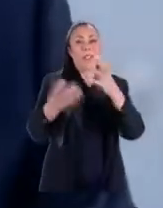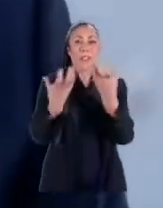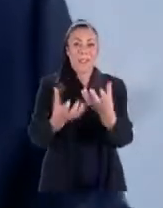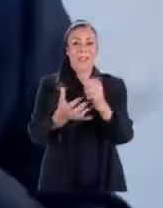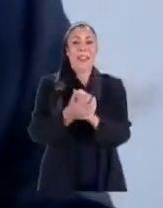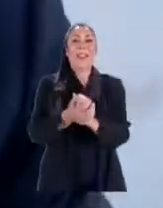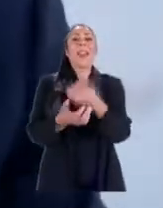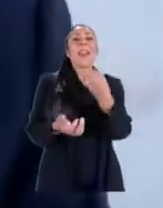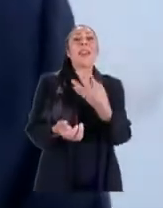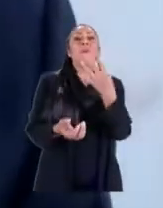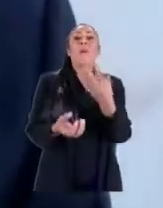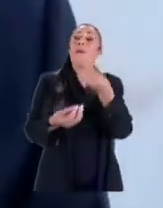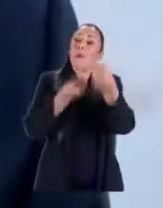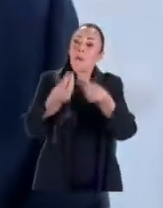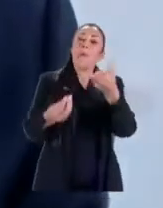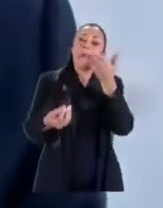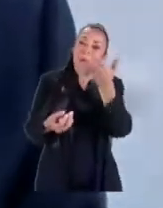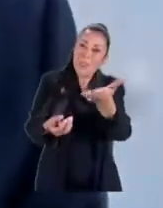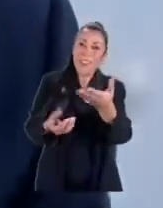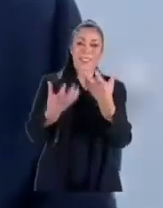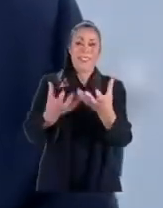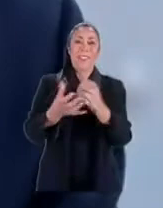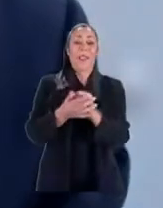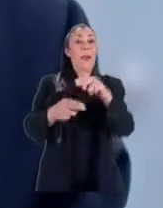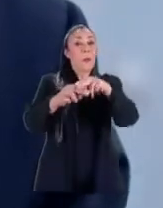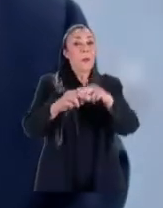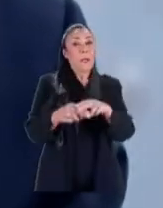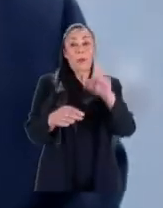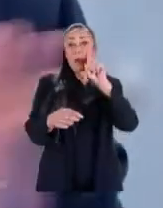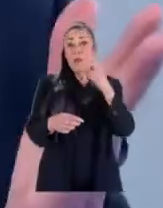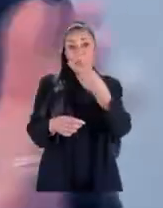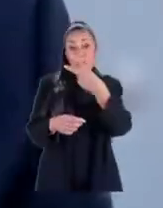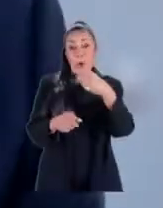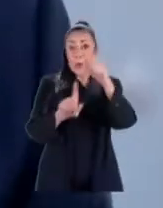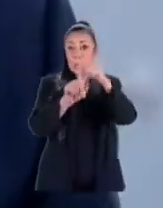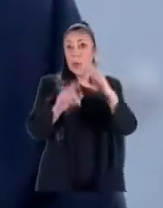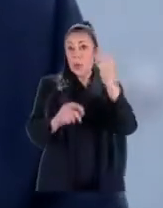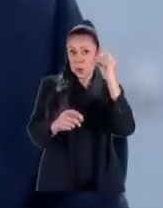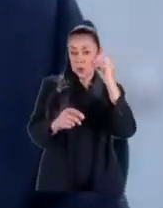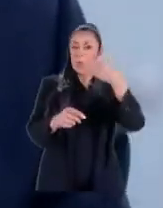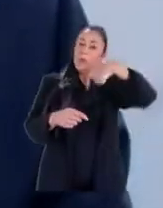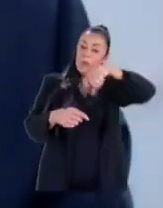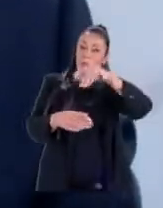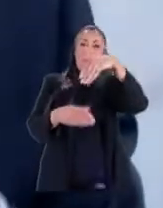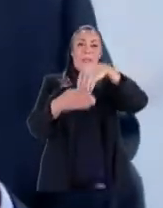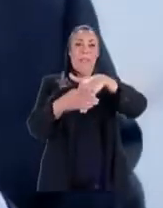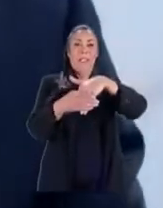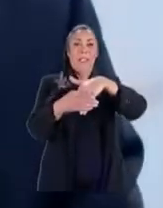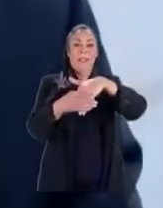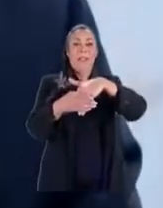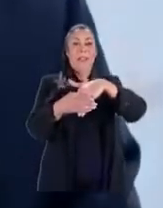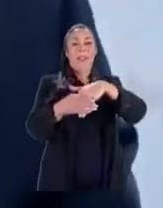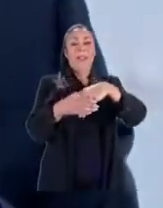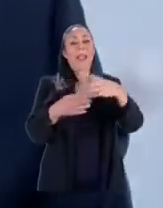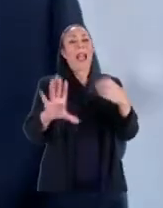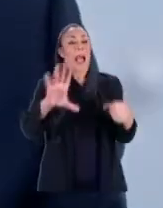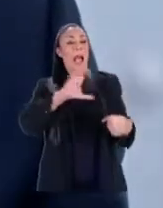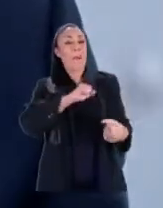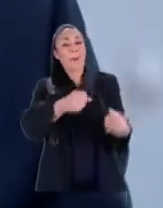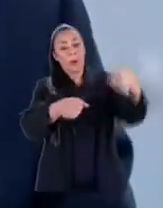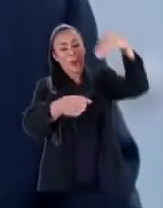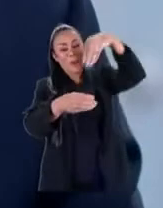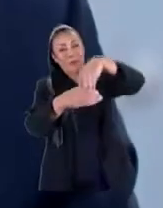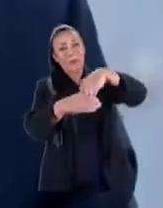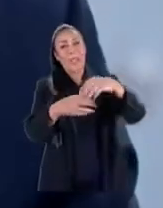ser tão bom quanto você quiser. Por isso, no dia 2 de outubro, compareça às urnas e deposite amor,